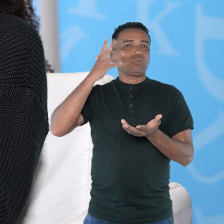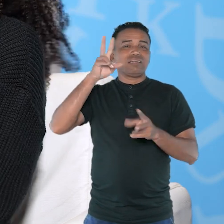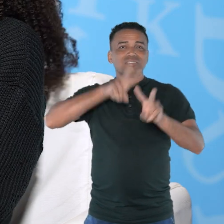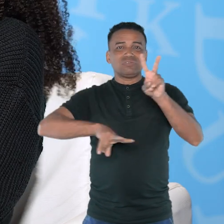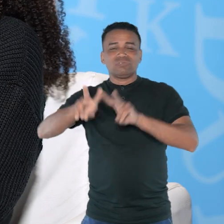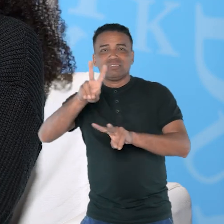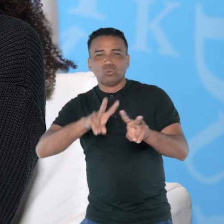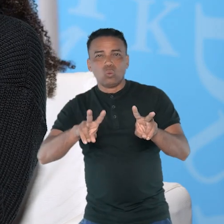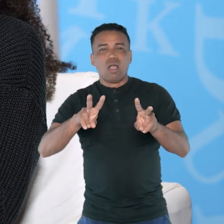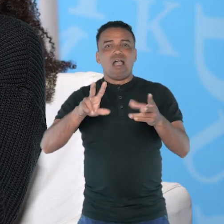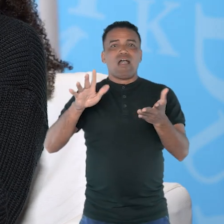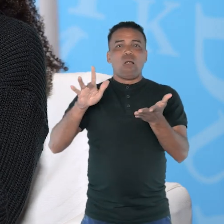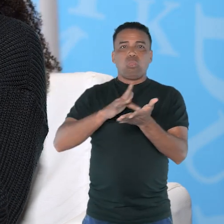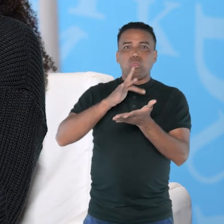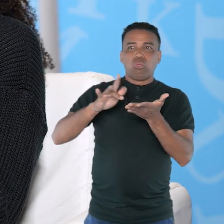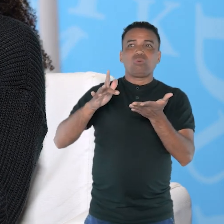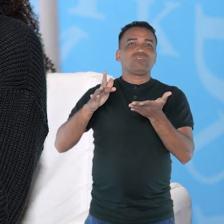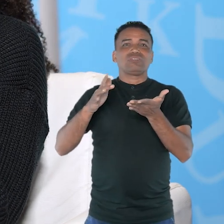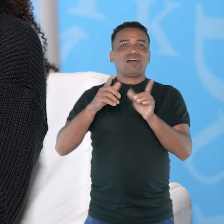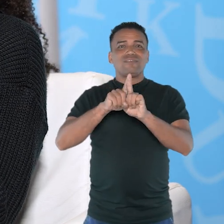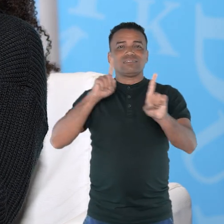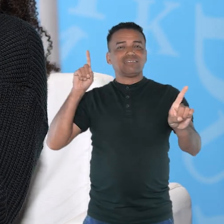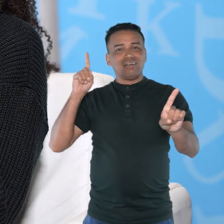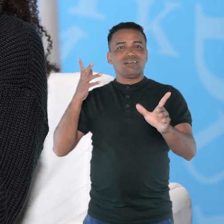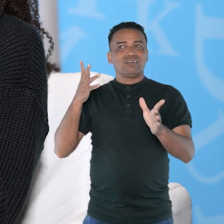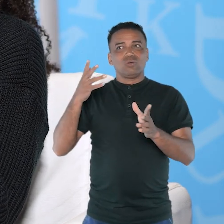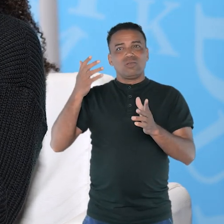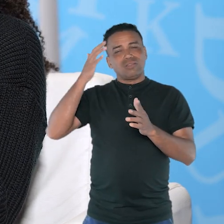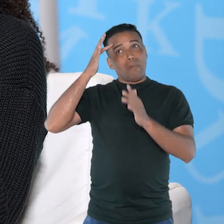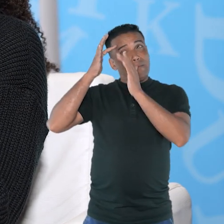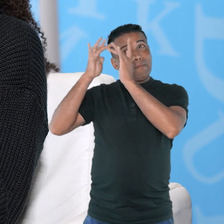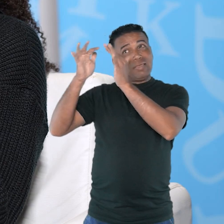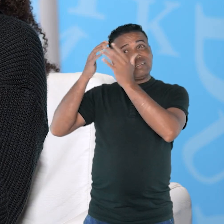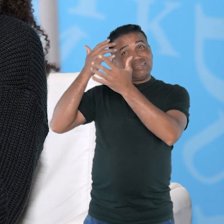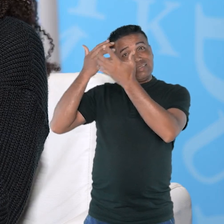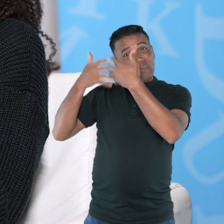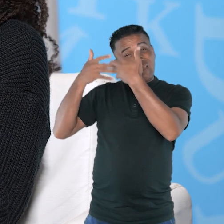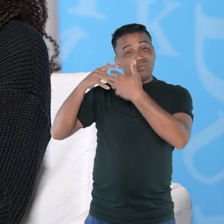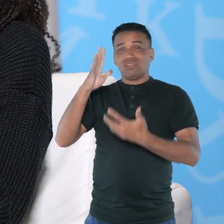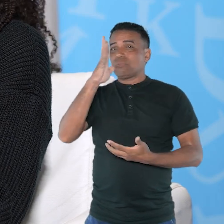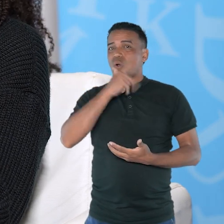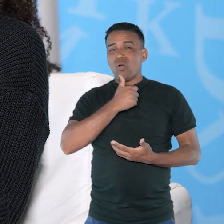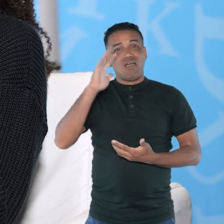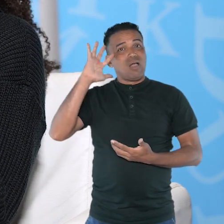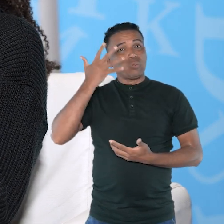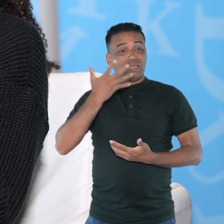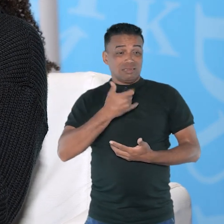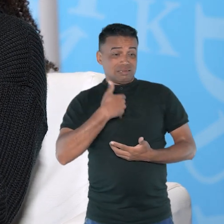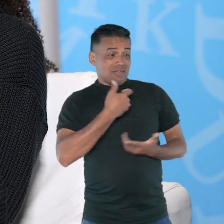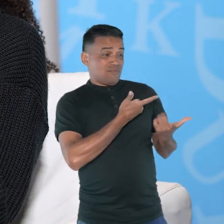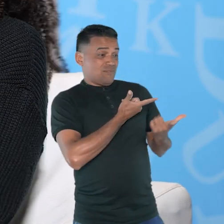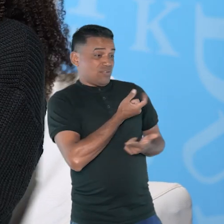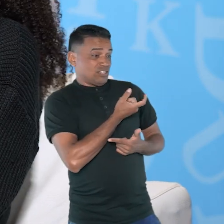afastando muito dessa parte mais analógica, né? Esse pensamento que a gente demora a construir, uma coisa que acontece com você quando você tem 20 anos e